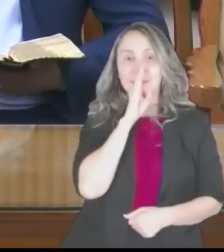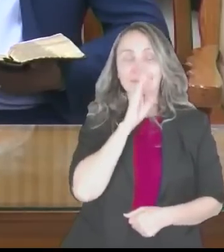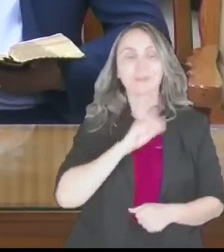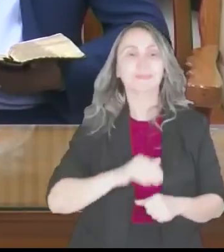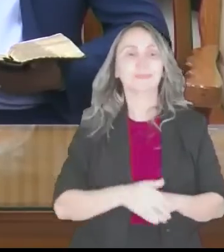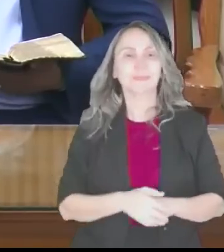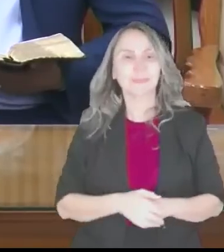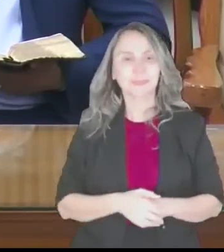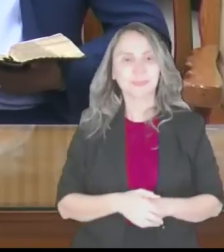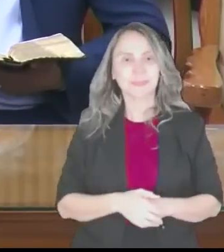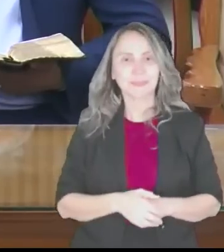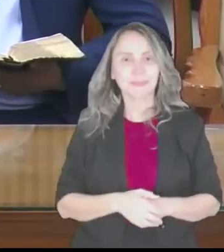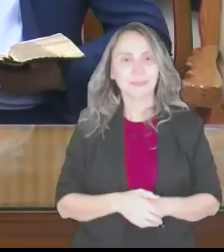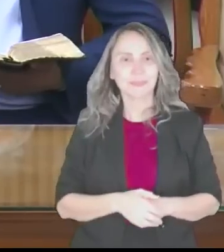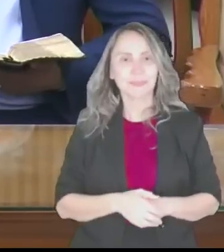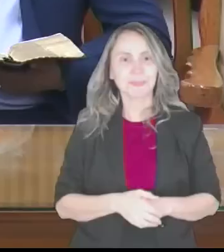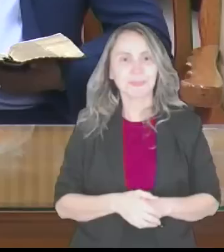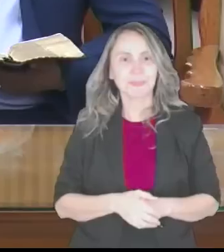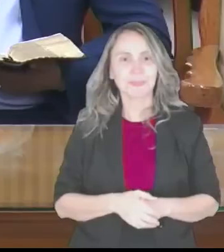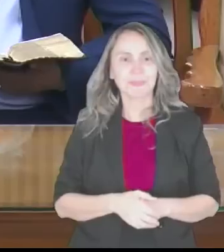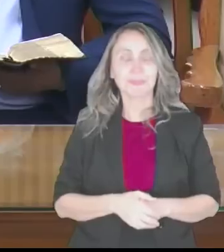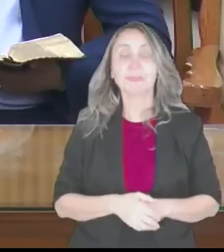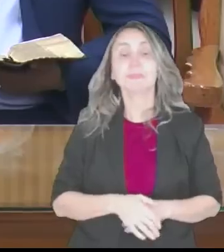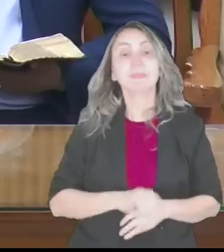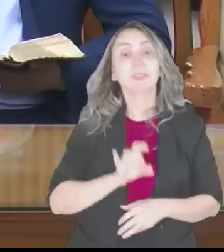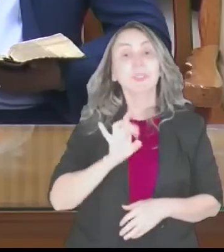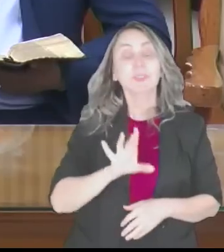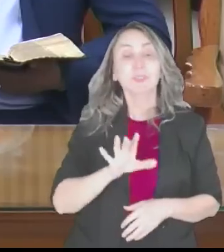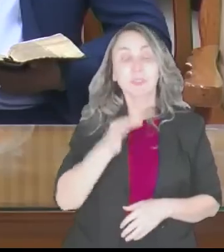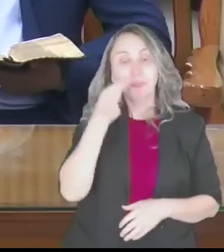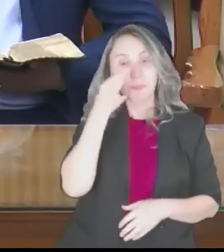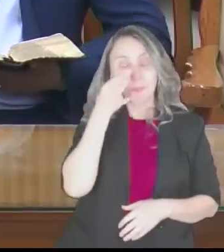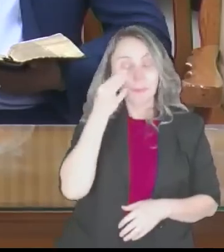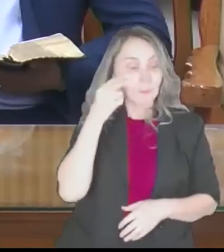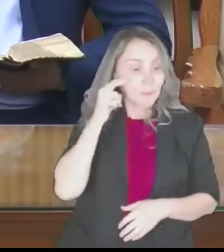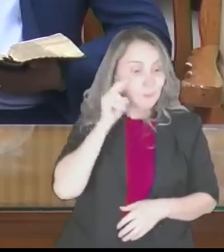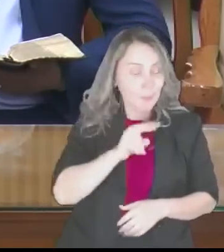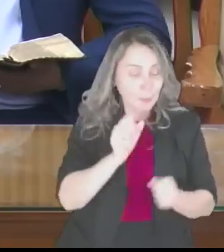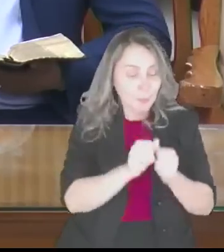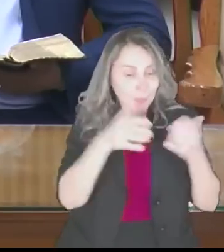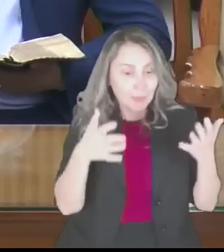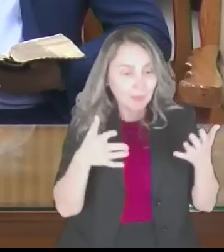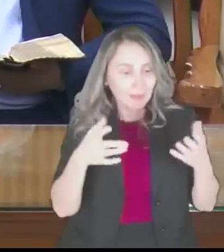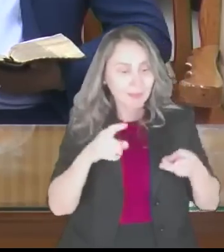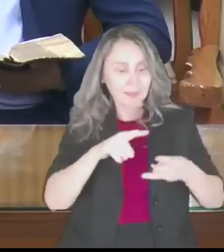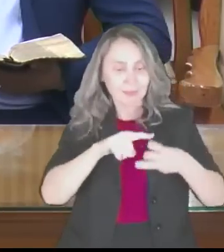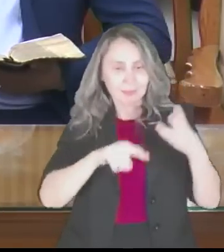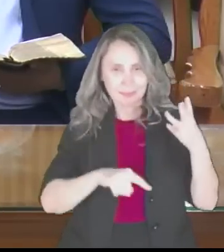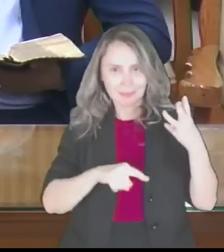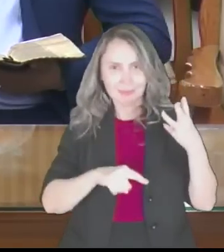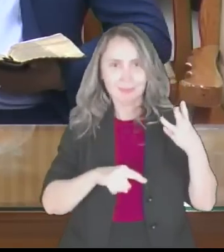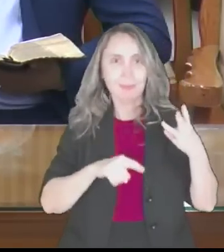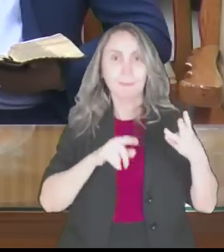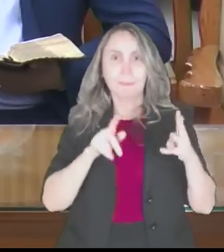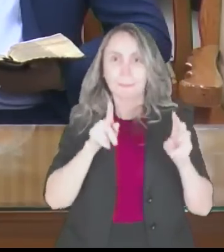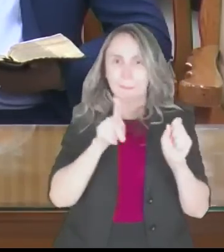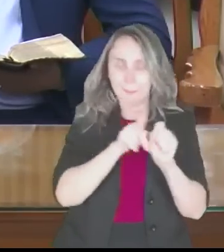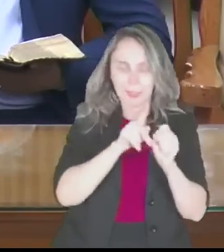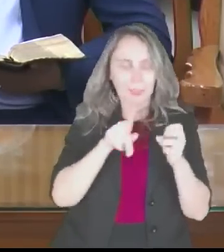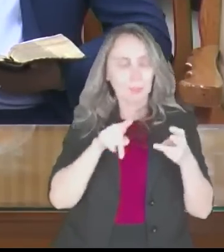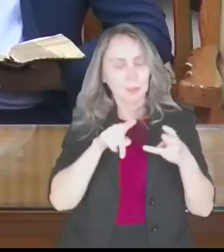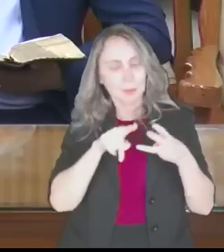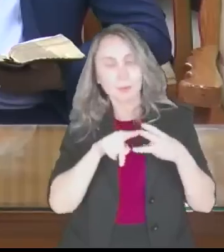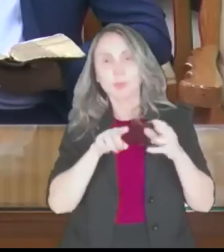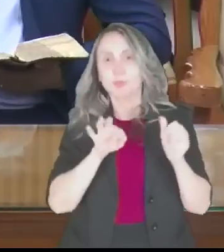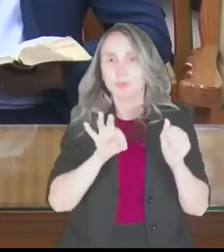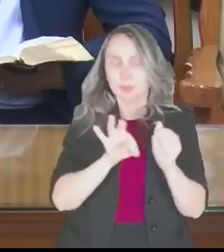Só viu Pedro, Tiago, João e o pai e a mãe da menina. E os outros ficaram do lado de fora, porque não tinham